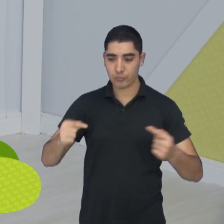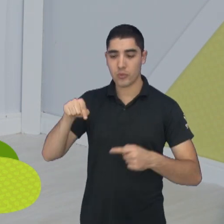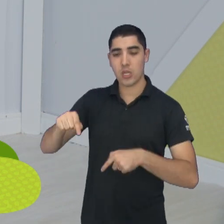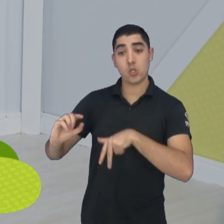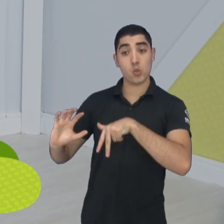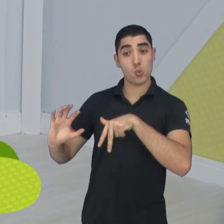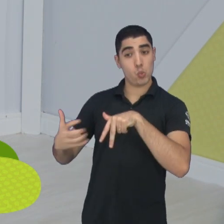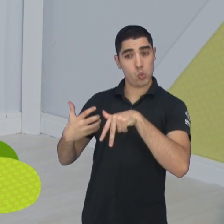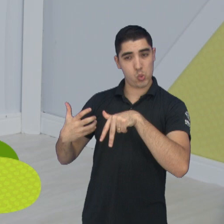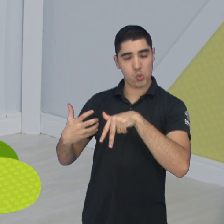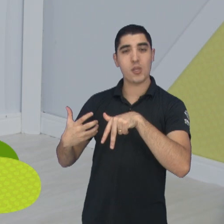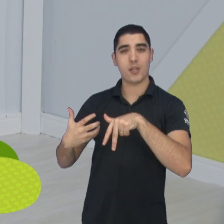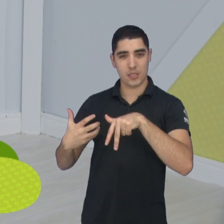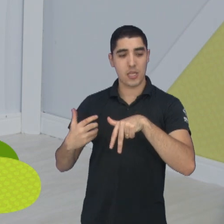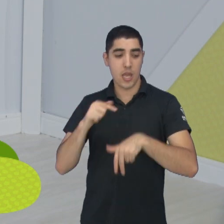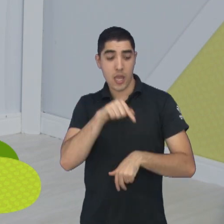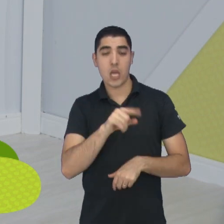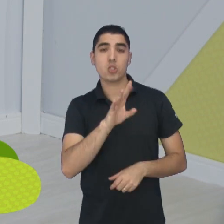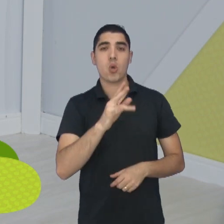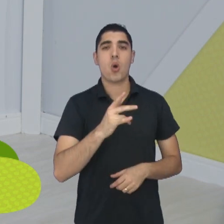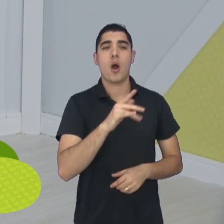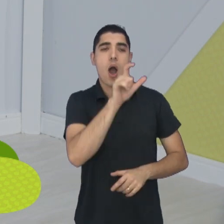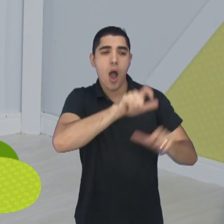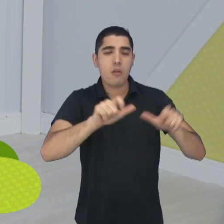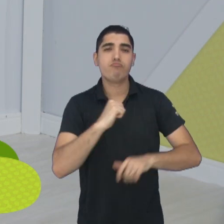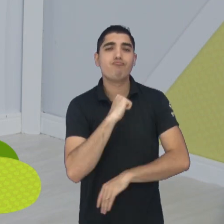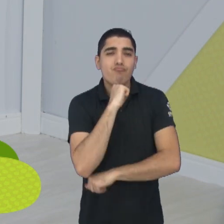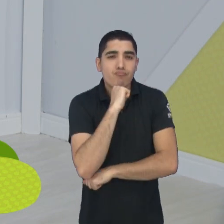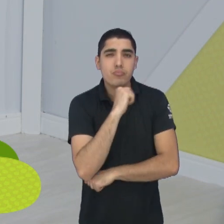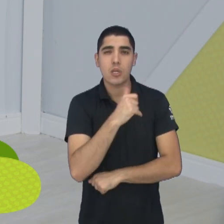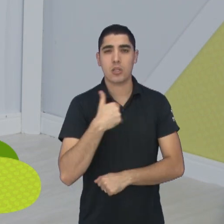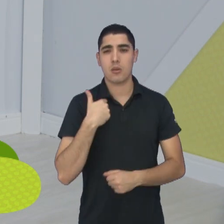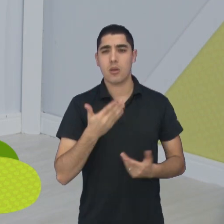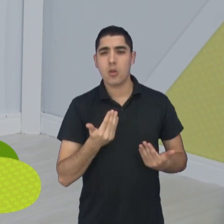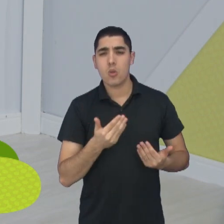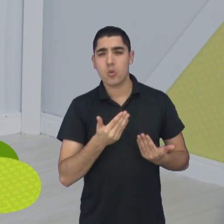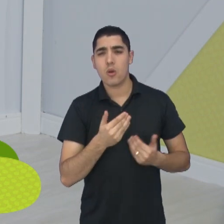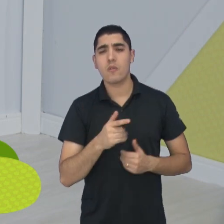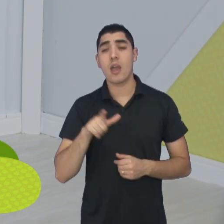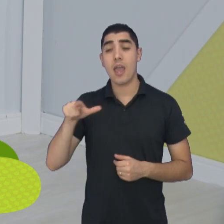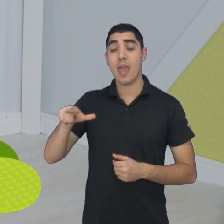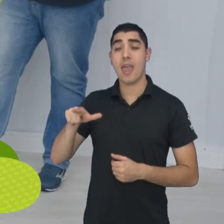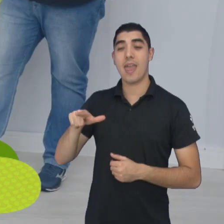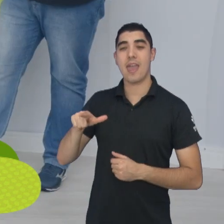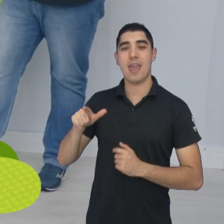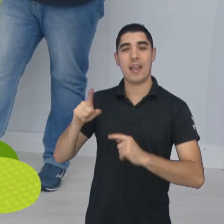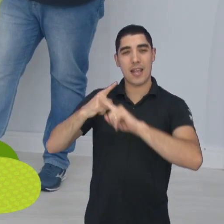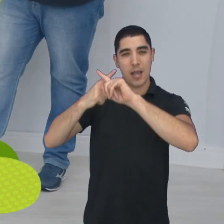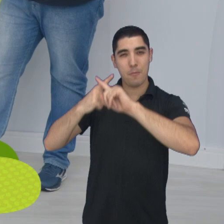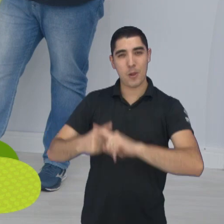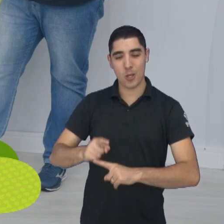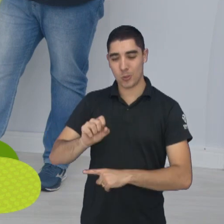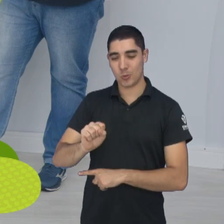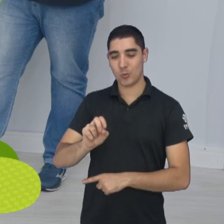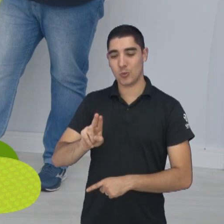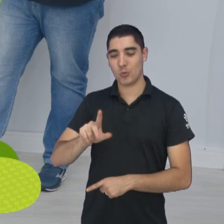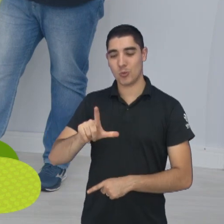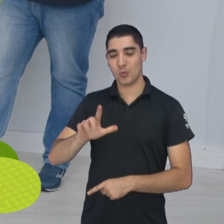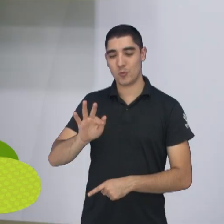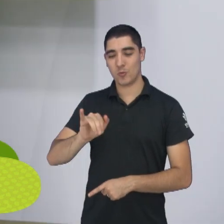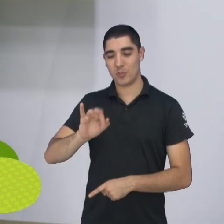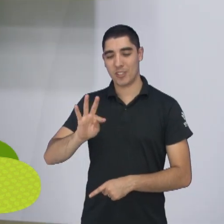contra o time do Joseense, que vai disputar a A4, que é o quê, inclusive? É o Campeonato Sulfitão 2024. Vem aí,